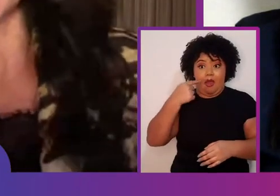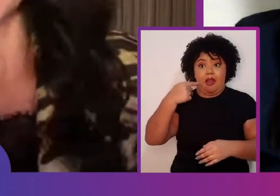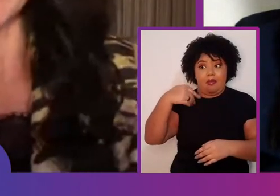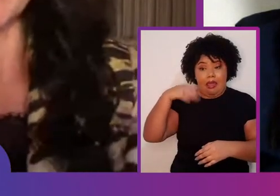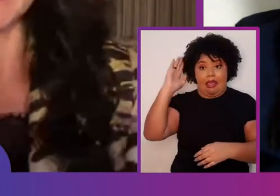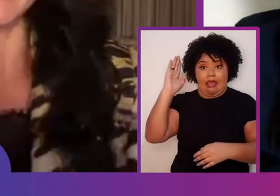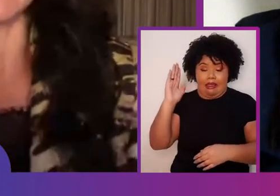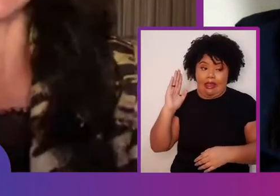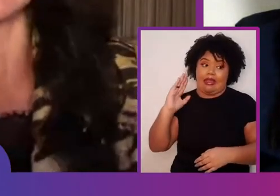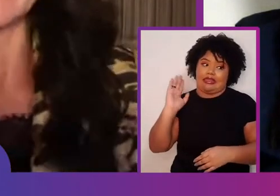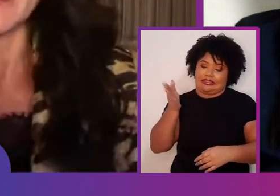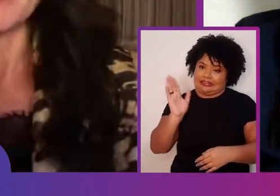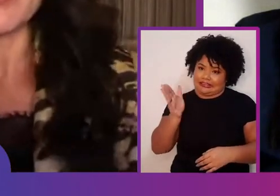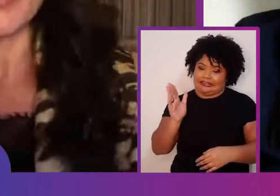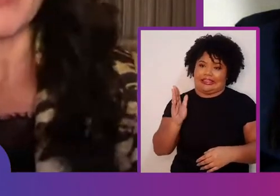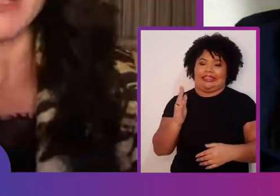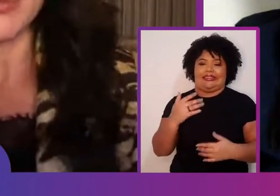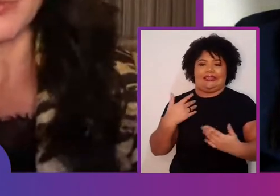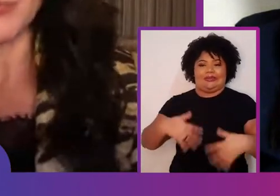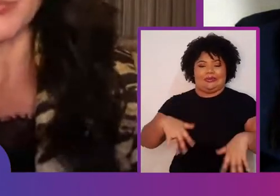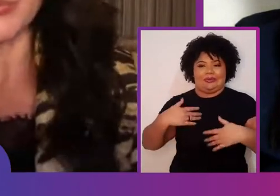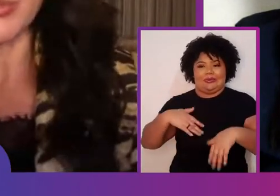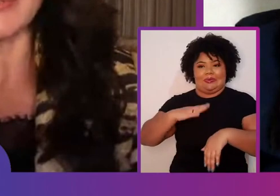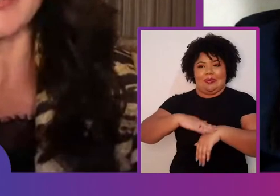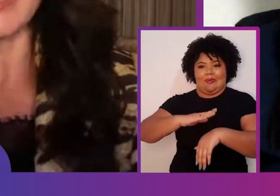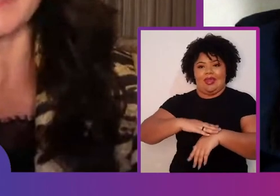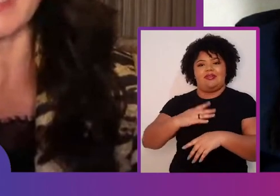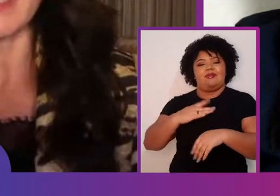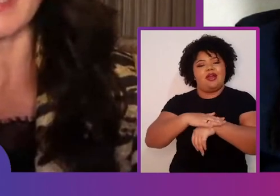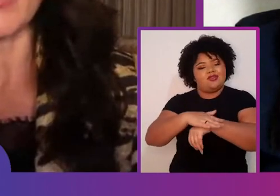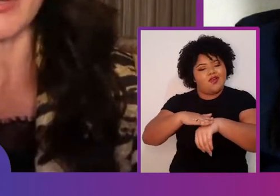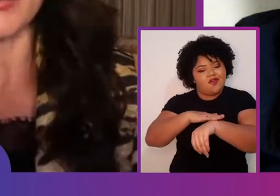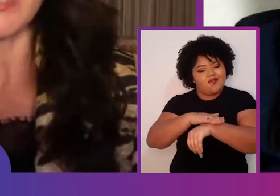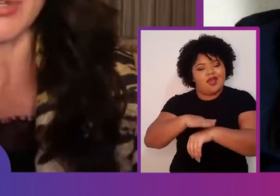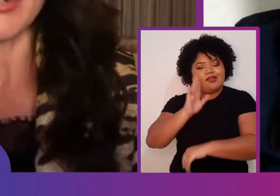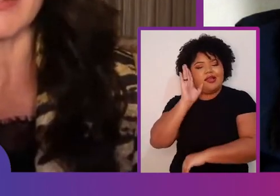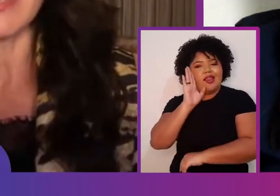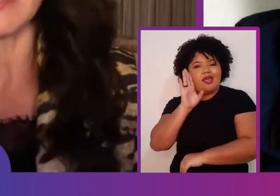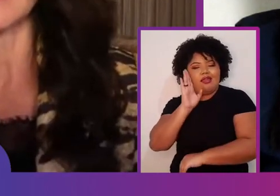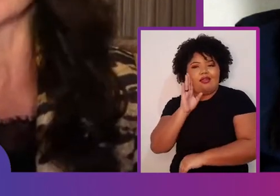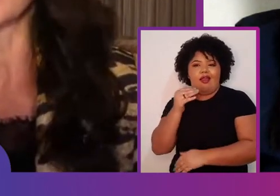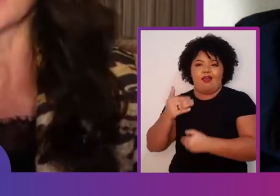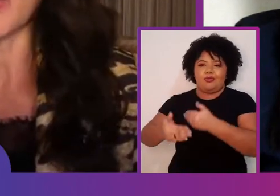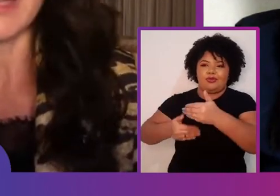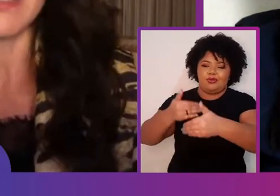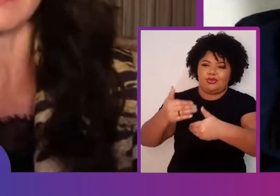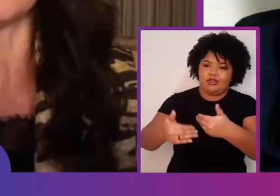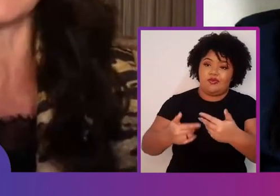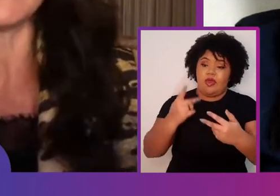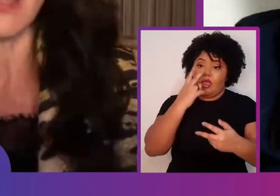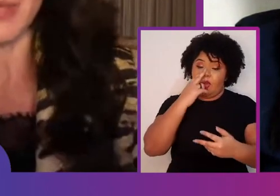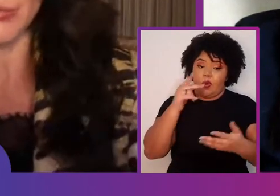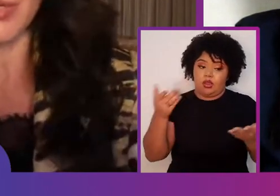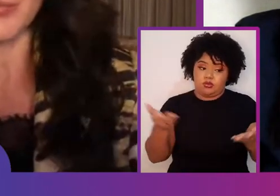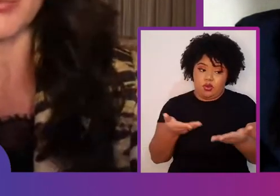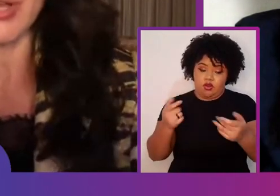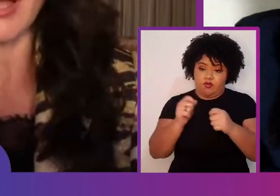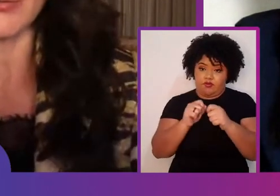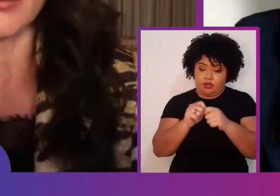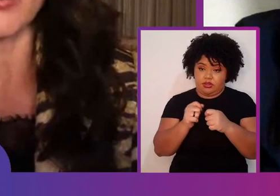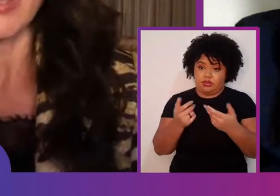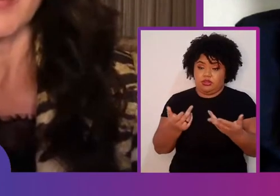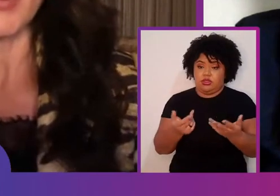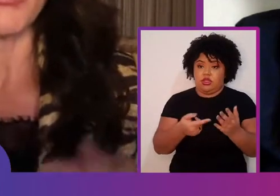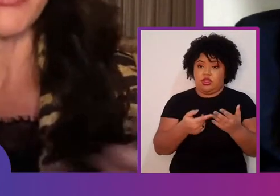ultrapassou todos os nossos limites aqui, mas foi uma conversa super produtiva. Eu acho que o que a gente está fazendo com essa imensa abertura